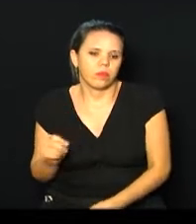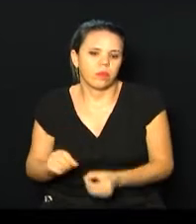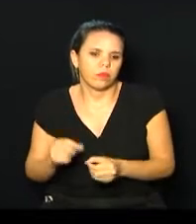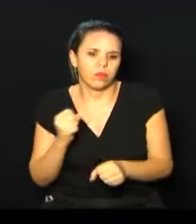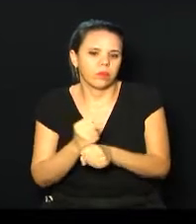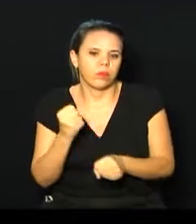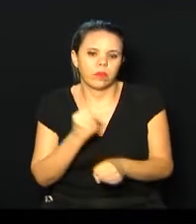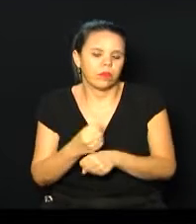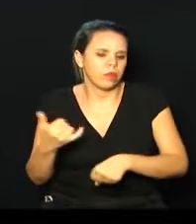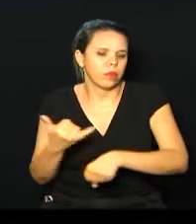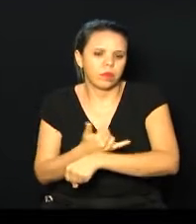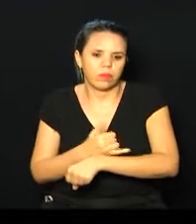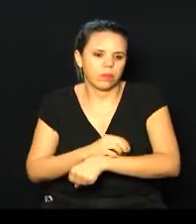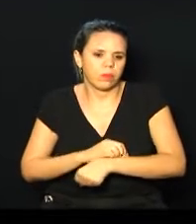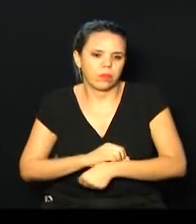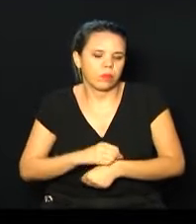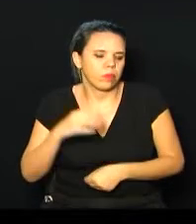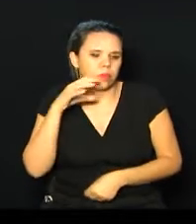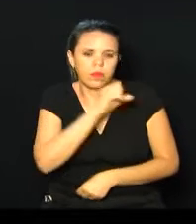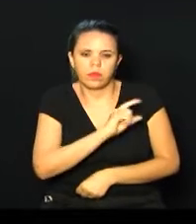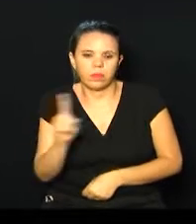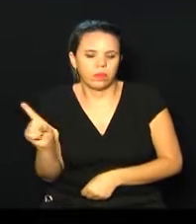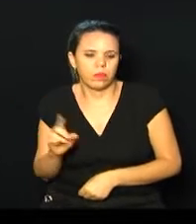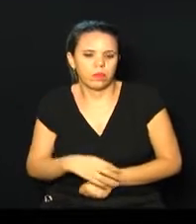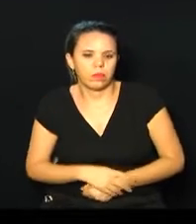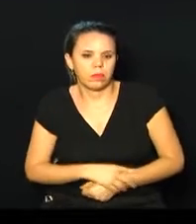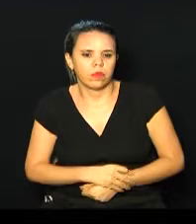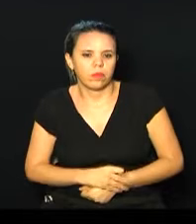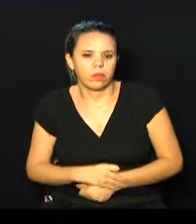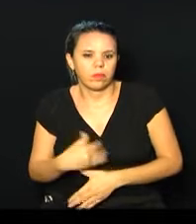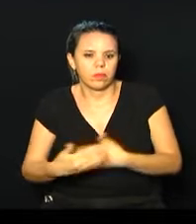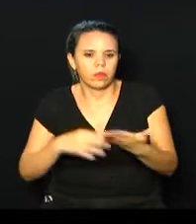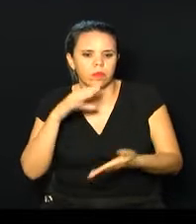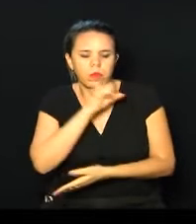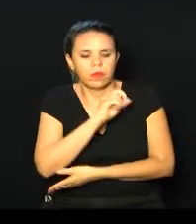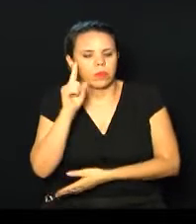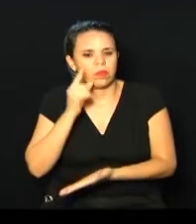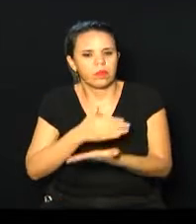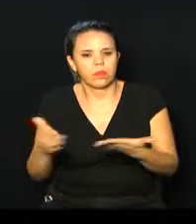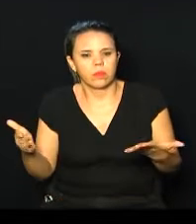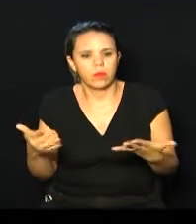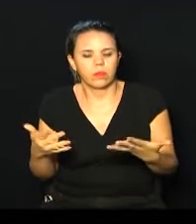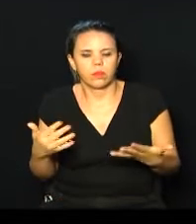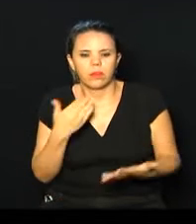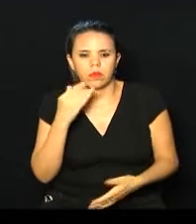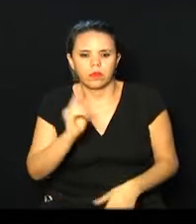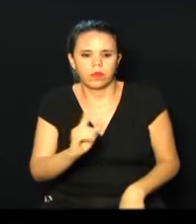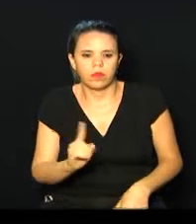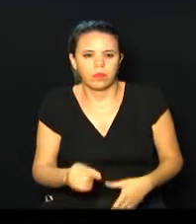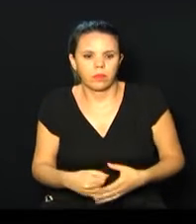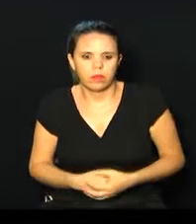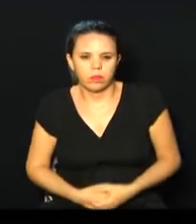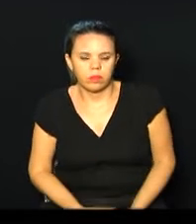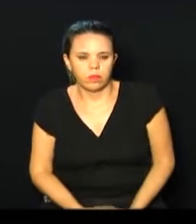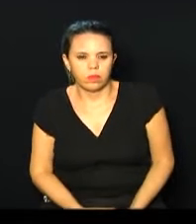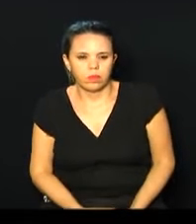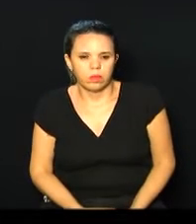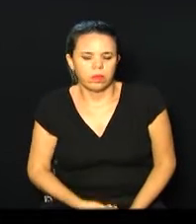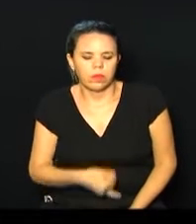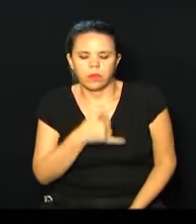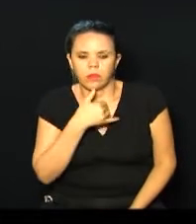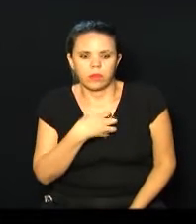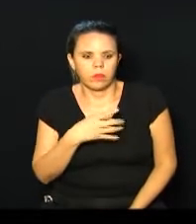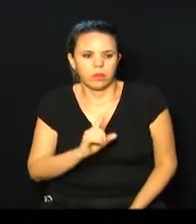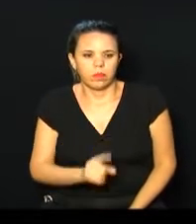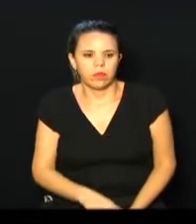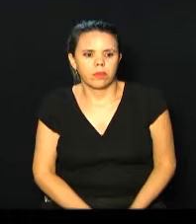de infraestrutura de uma maneira muito rápida e que já no dia seguinte ela começa a surtir efeitos. Não é assim que funciona,